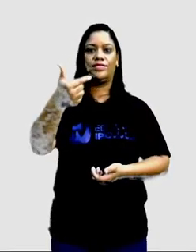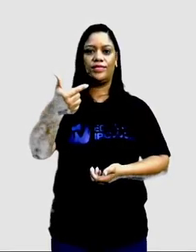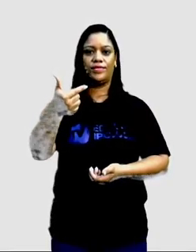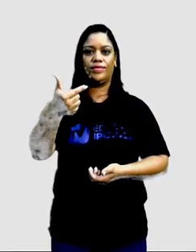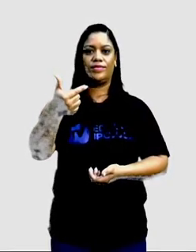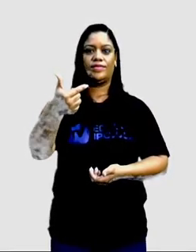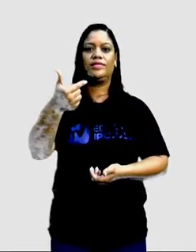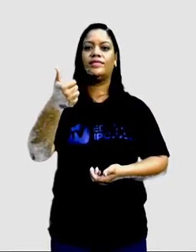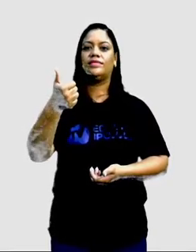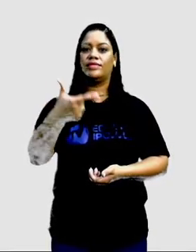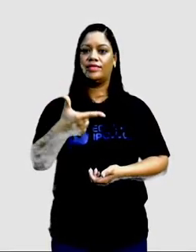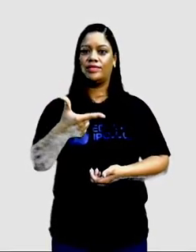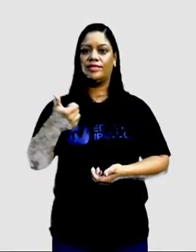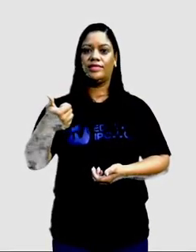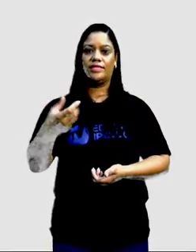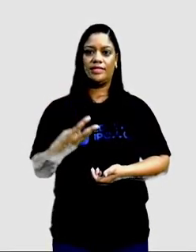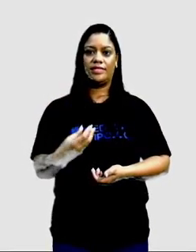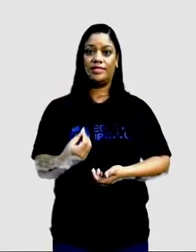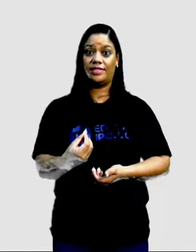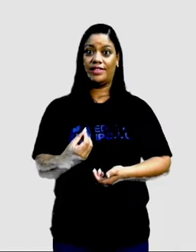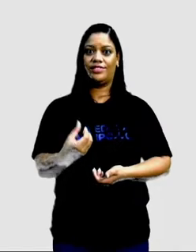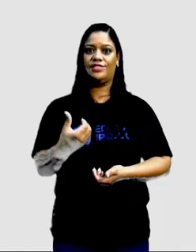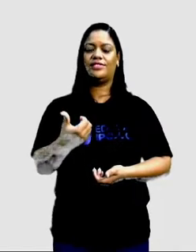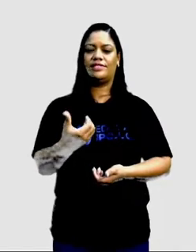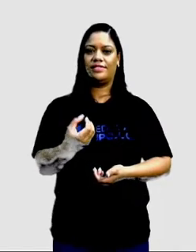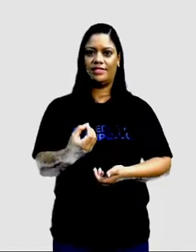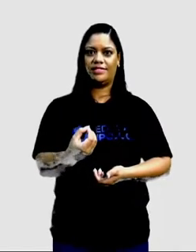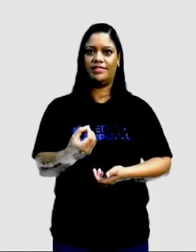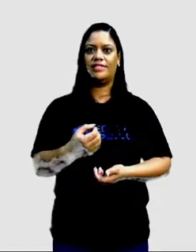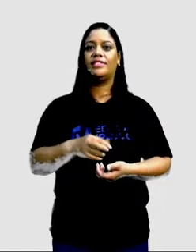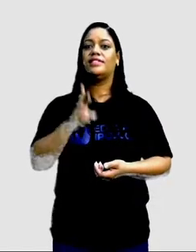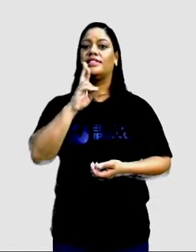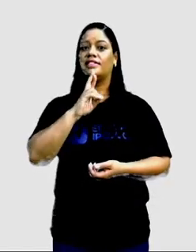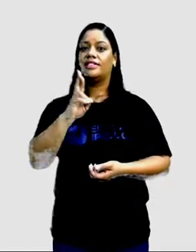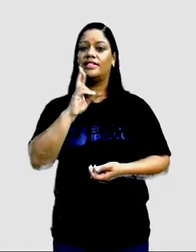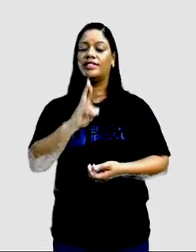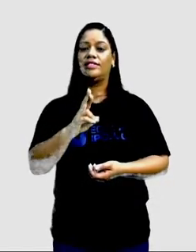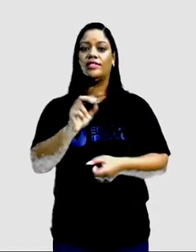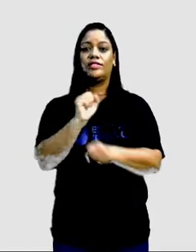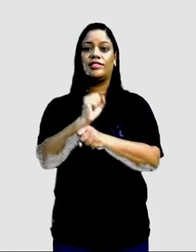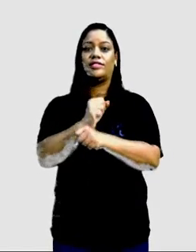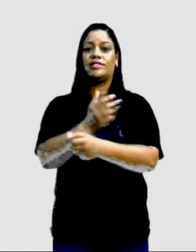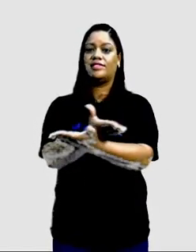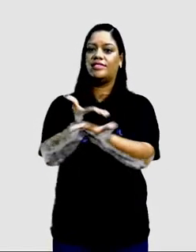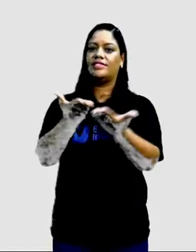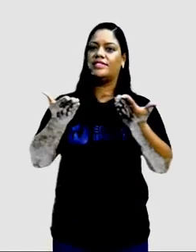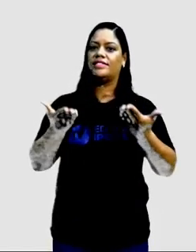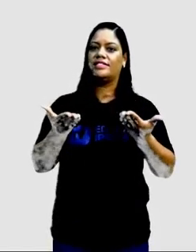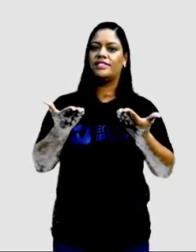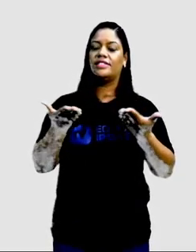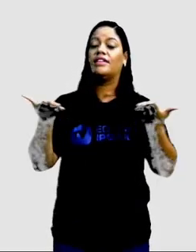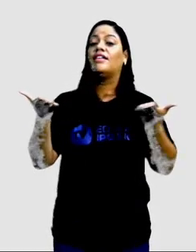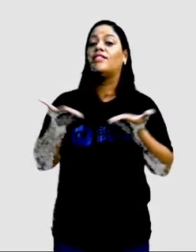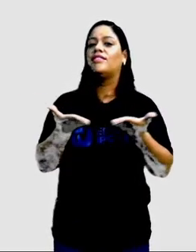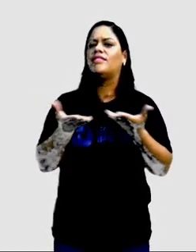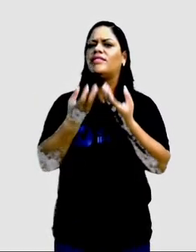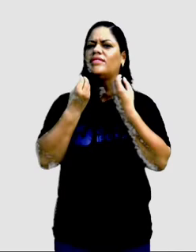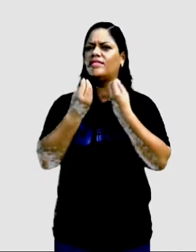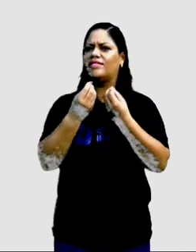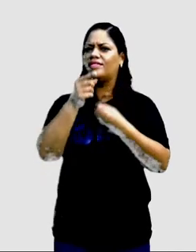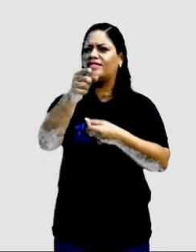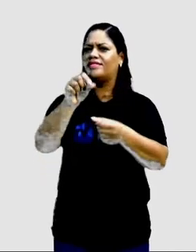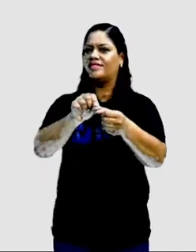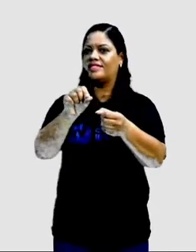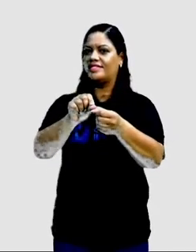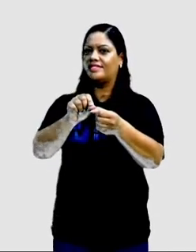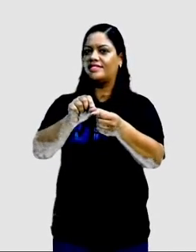2, 12 e 10. E o produto está aqui esperando que vocês respondam. Agora, como é que vocês irão